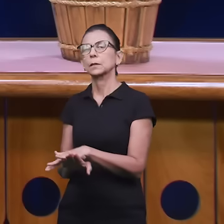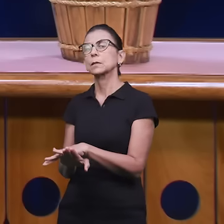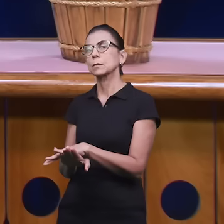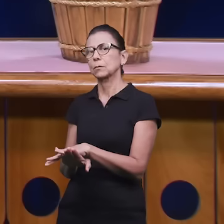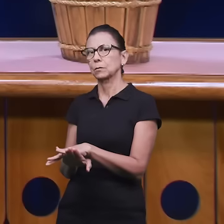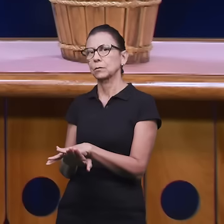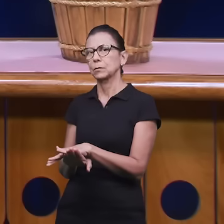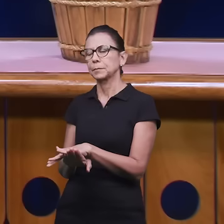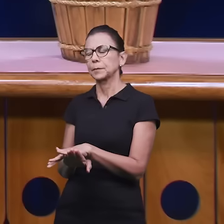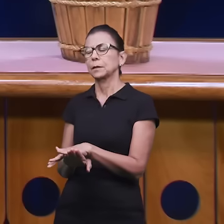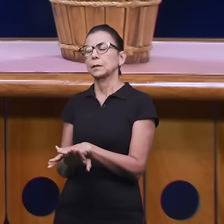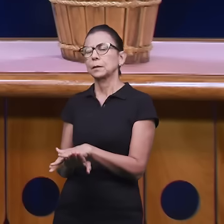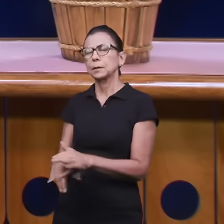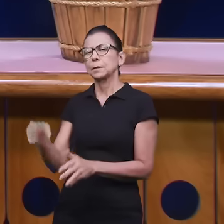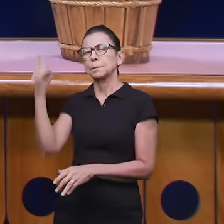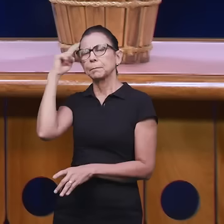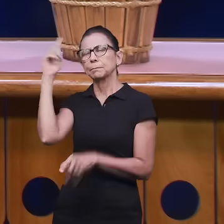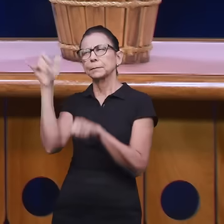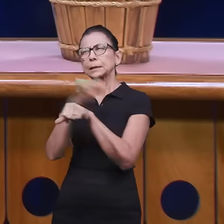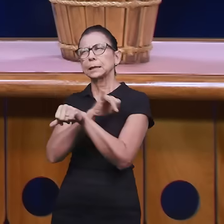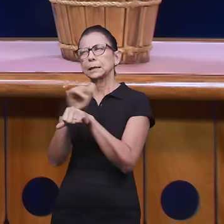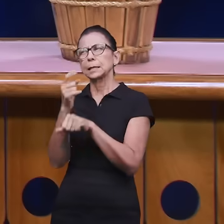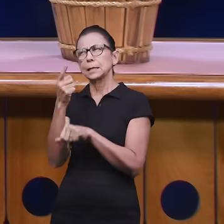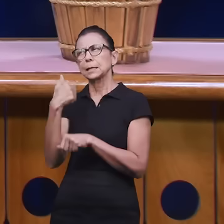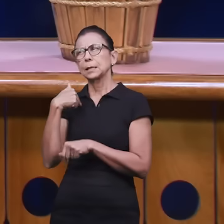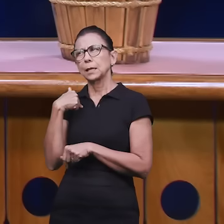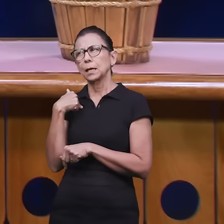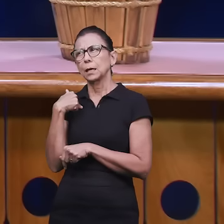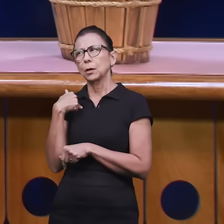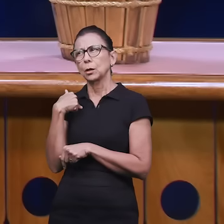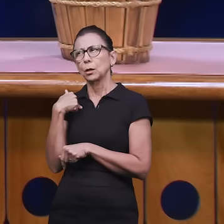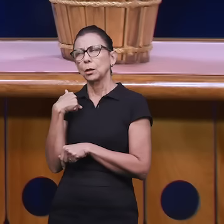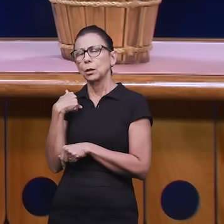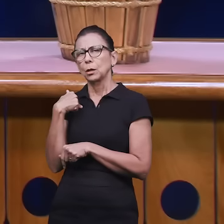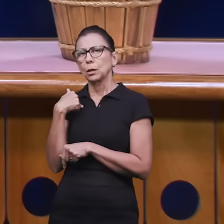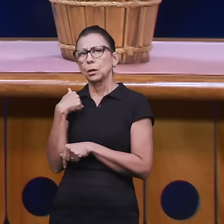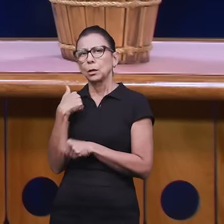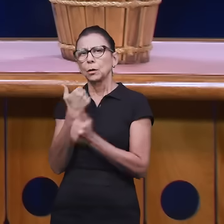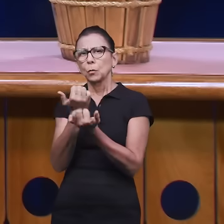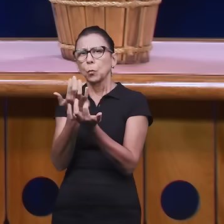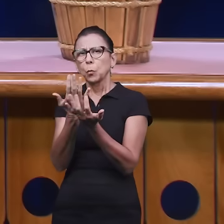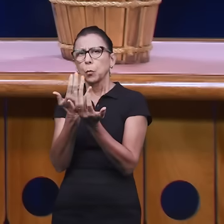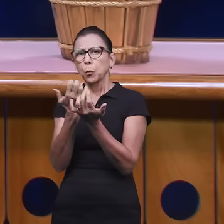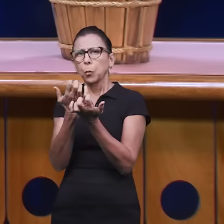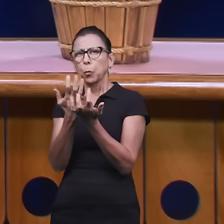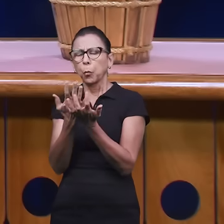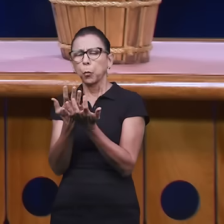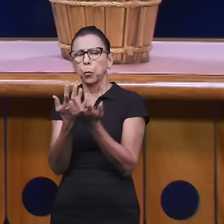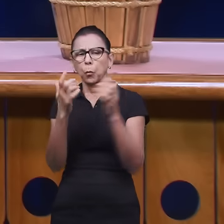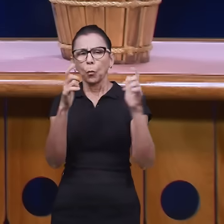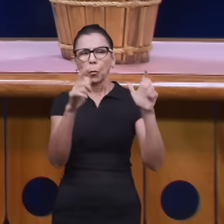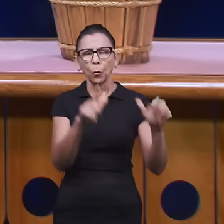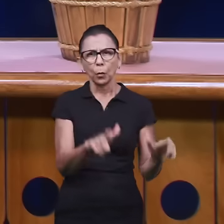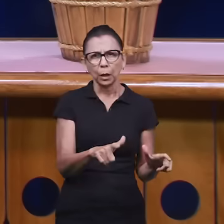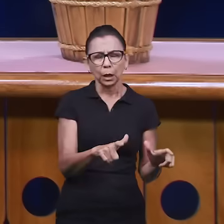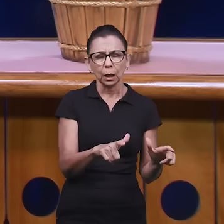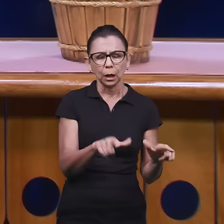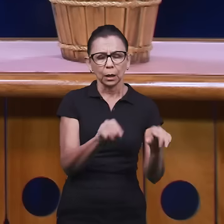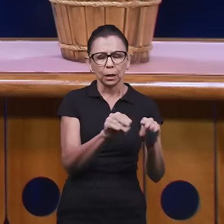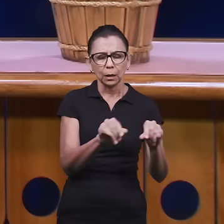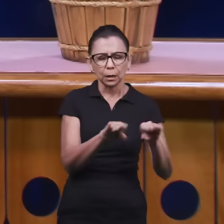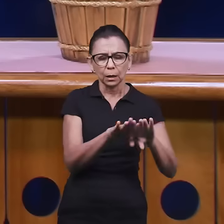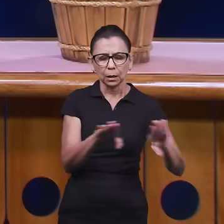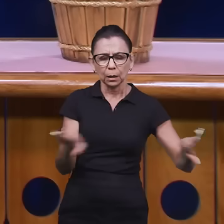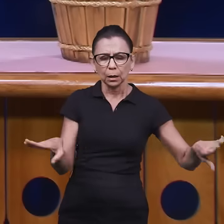ele fosse malhar na eira, em qualquer local que ele fosse malhar o trigo, ele seria